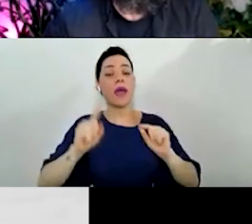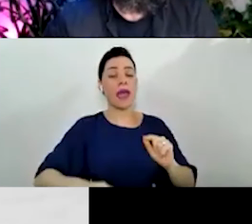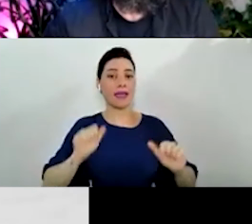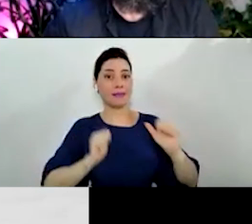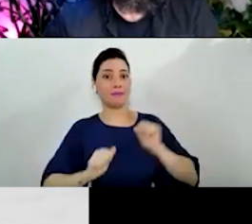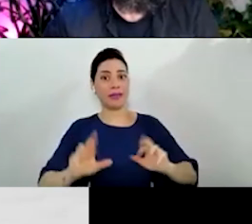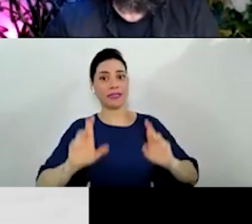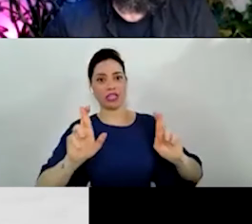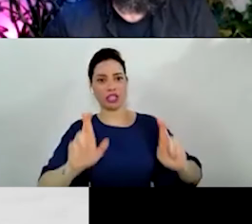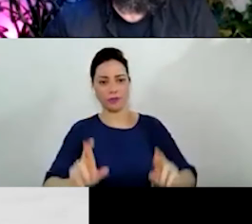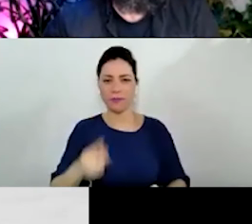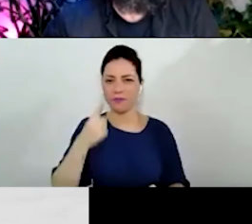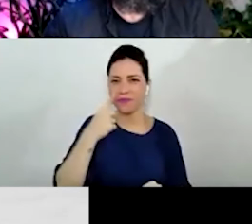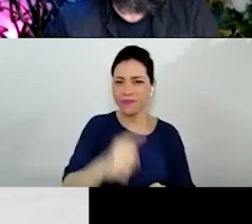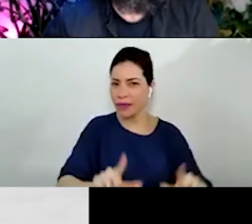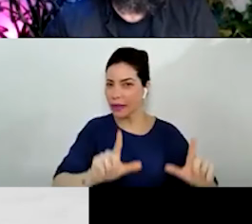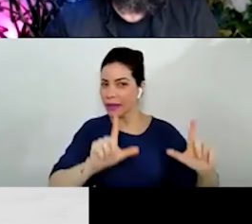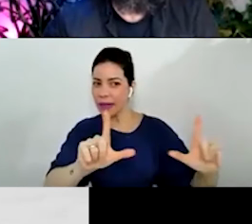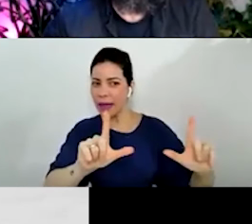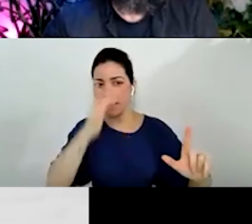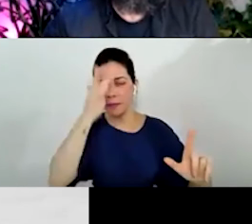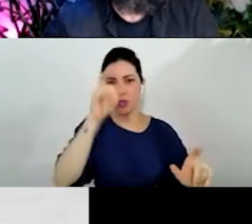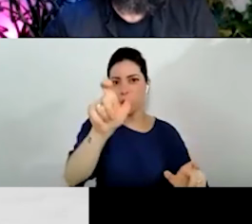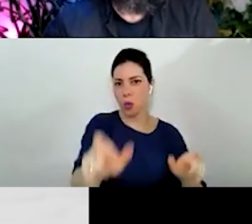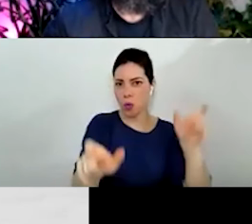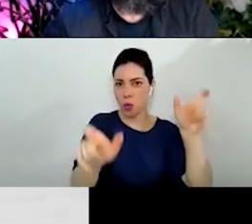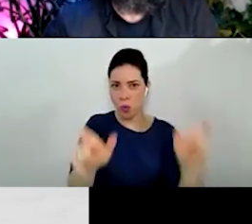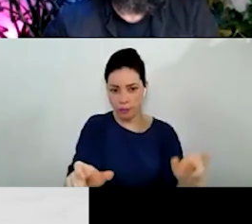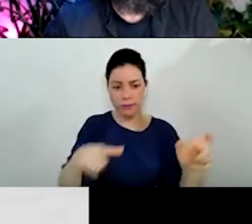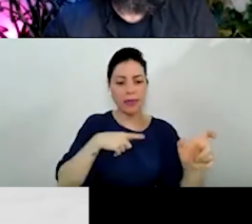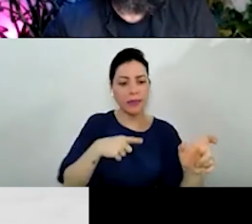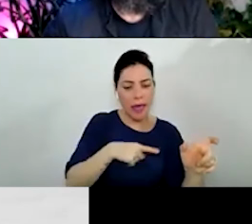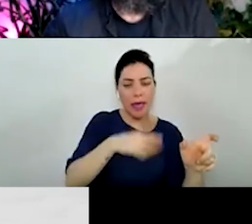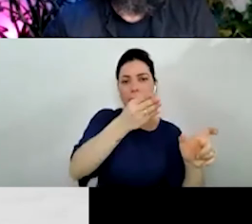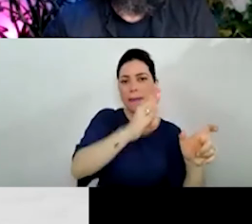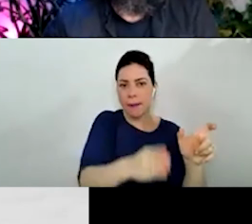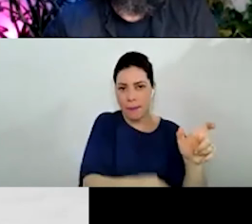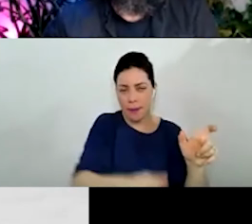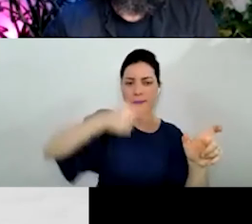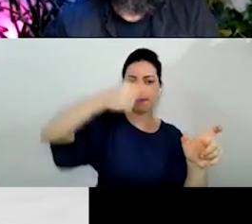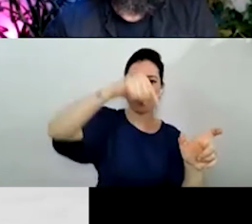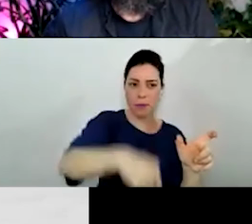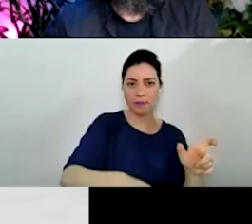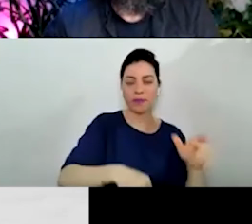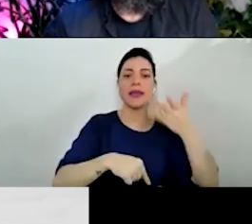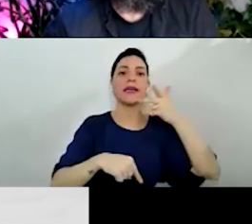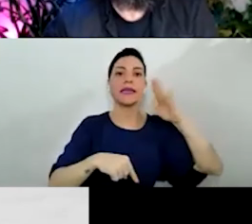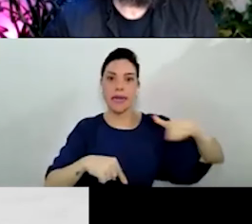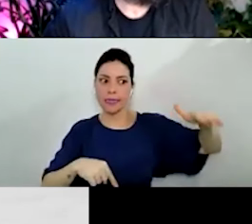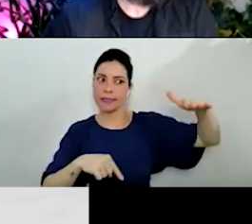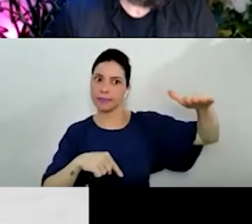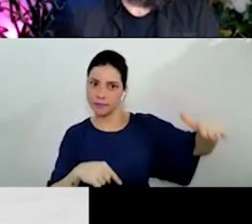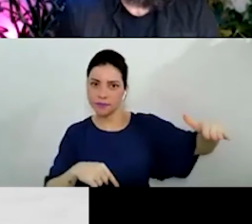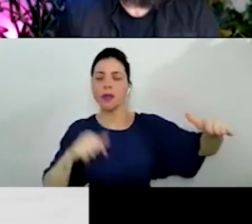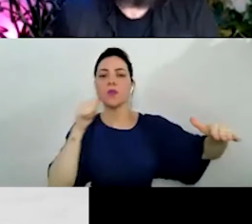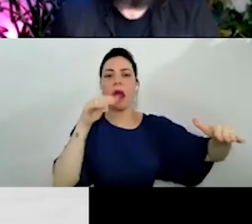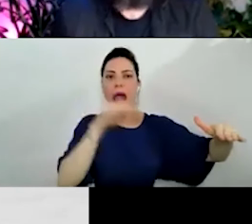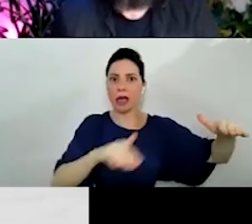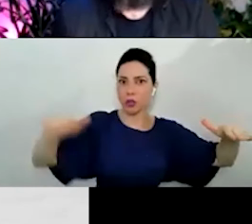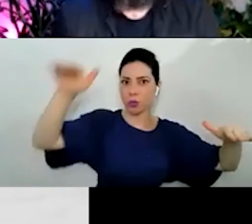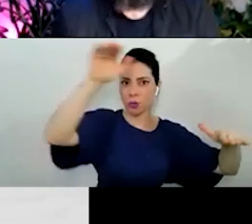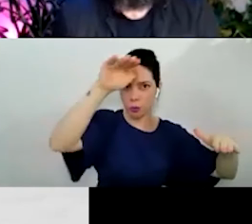no meio da tela tem duas pessoas uma de cada lado em um buraco no meio uma pessoa uma criança do lado esquerdo e a outra pessoa uma mulher adulta do